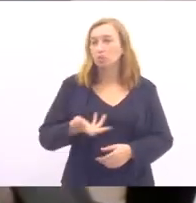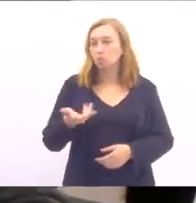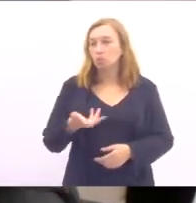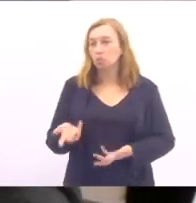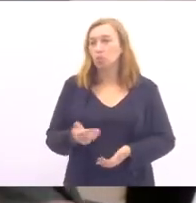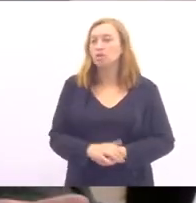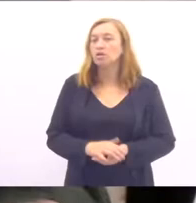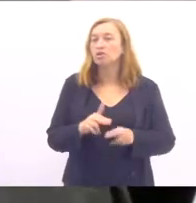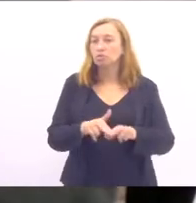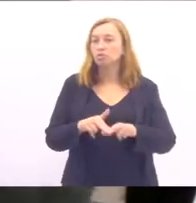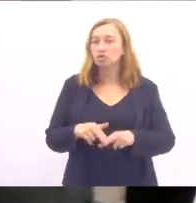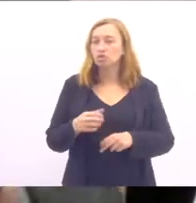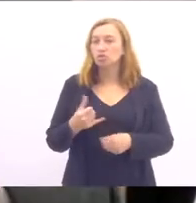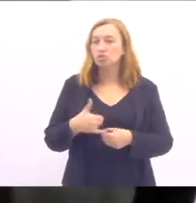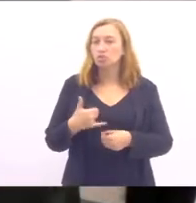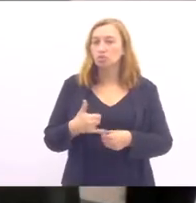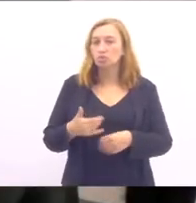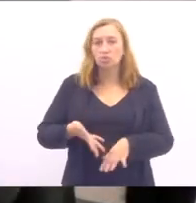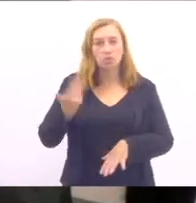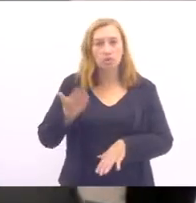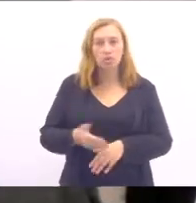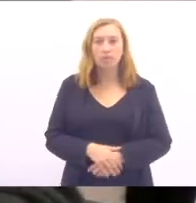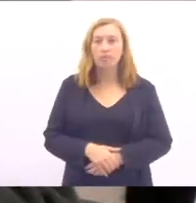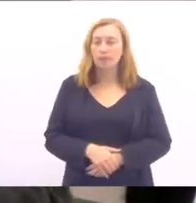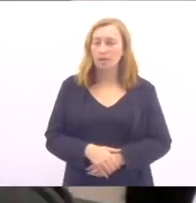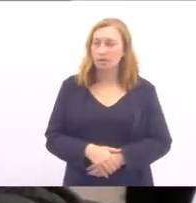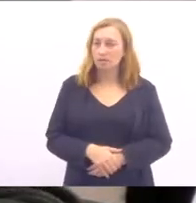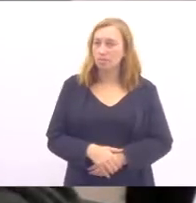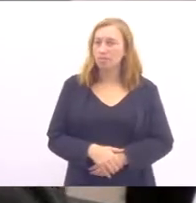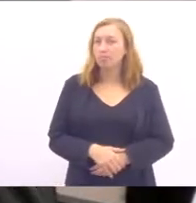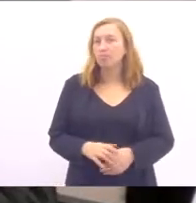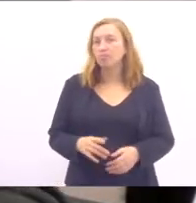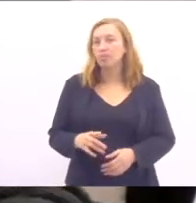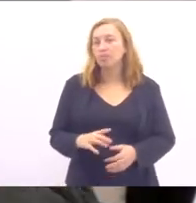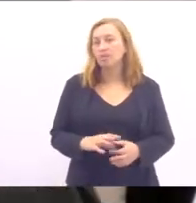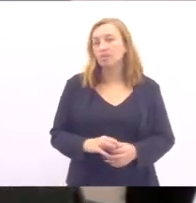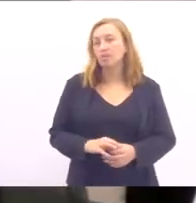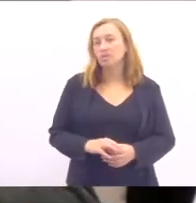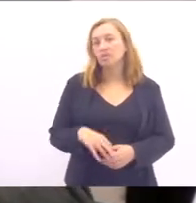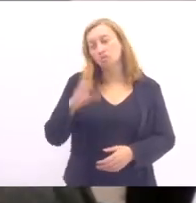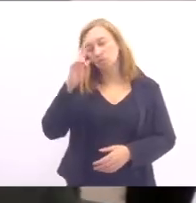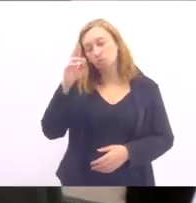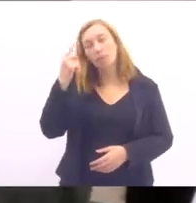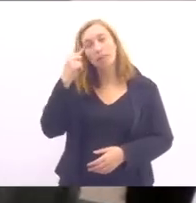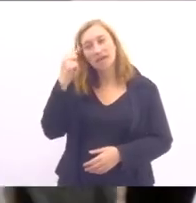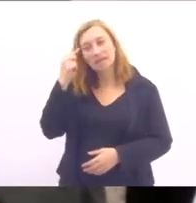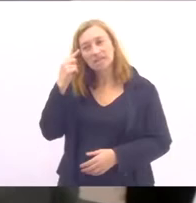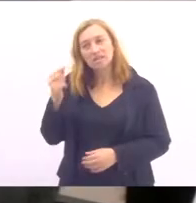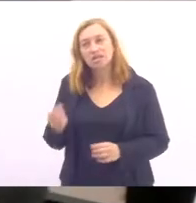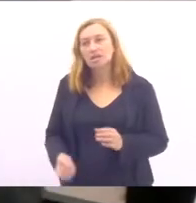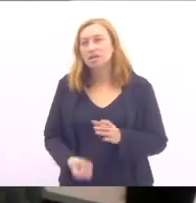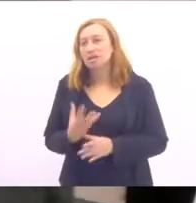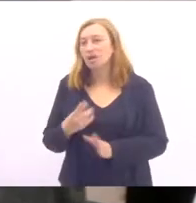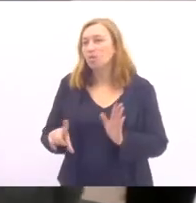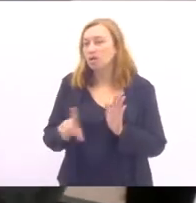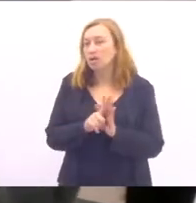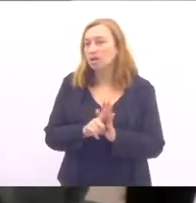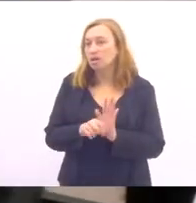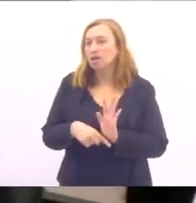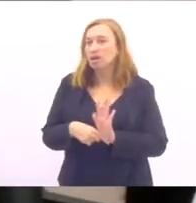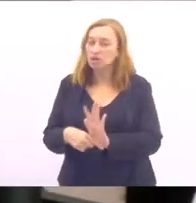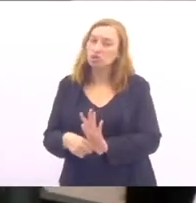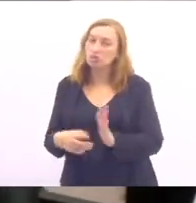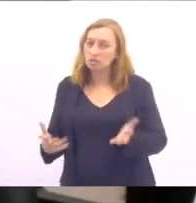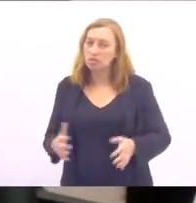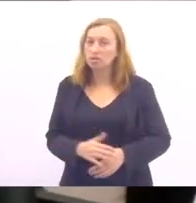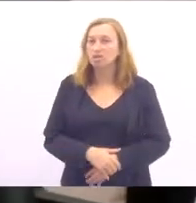conta do aumento de petróleo. Então, esse é o apelo que eu deixo aqui, que o senhor pense em fazer uma lei que destine o fundo de pobreza.